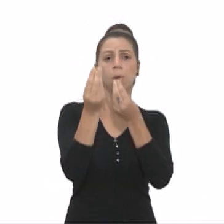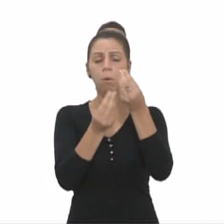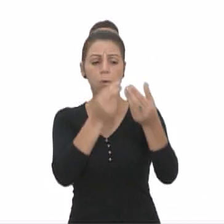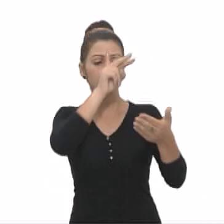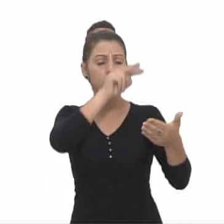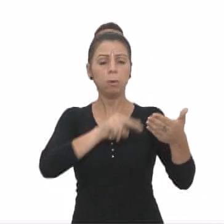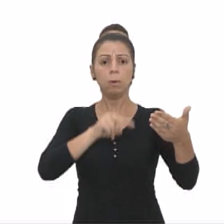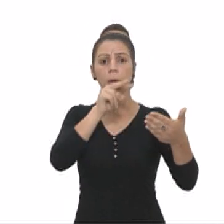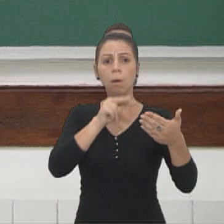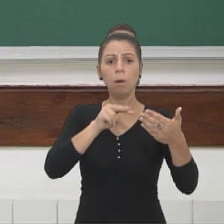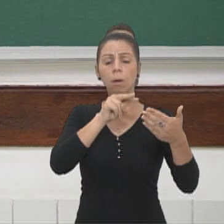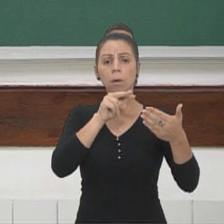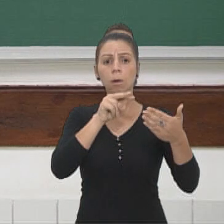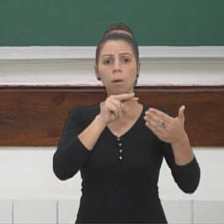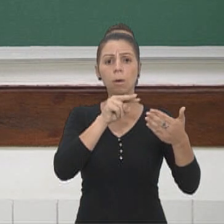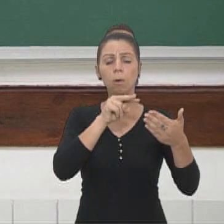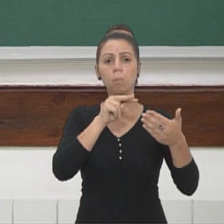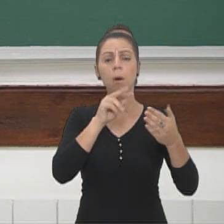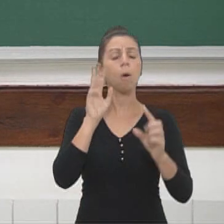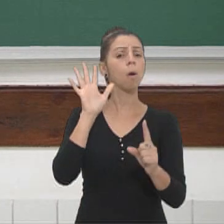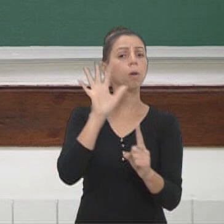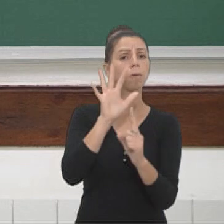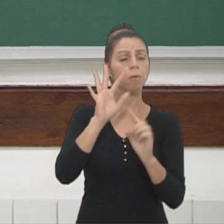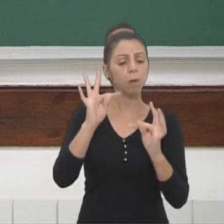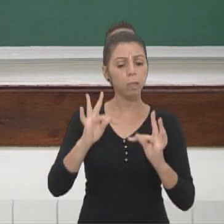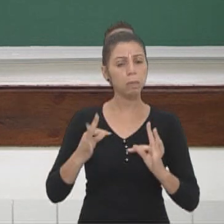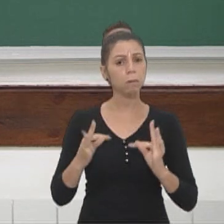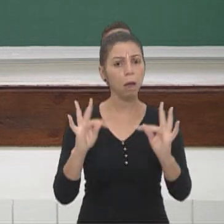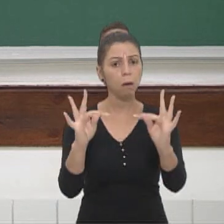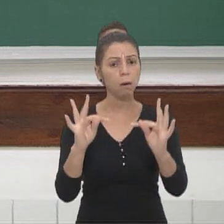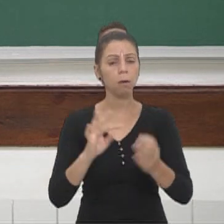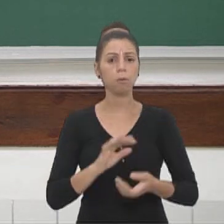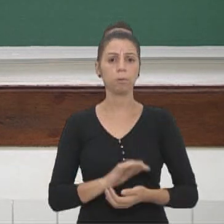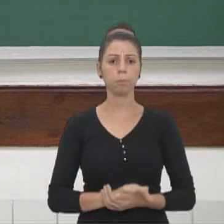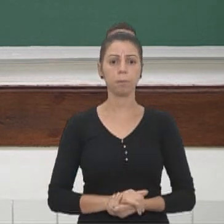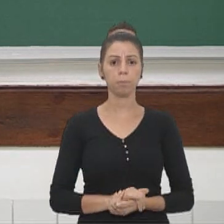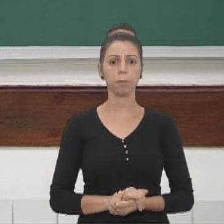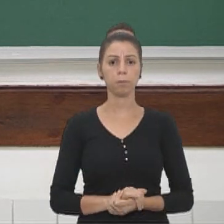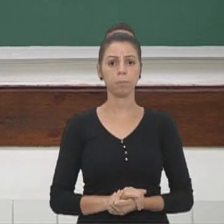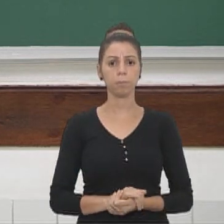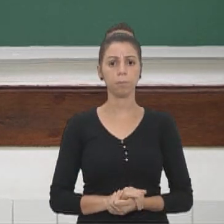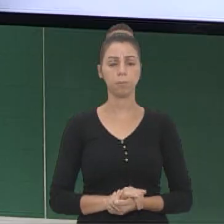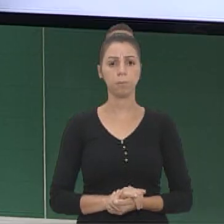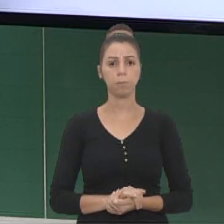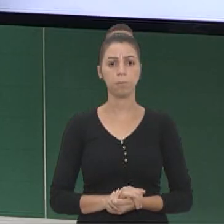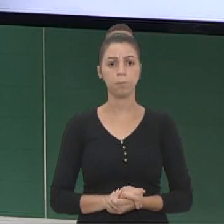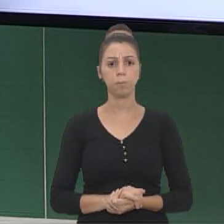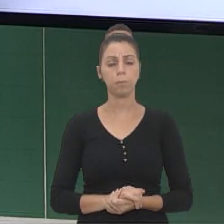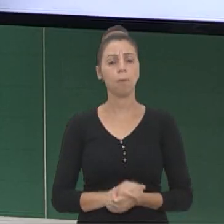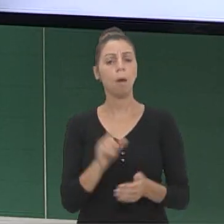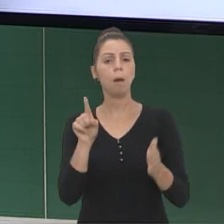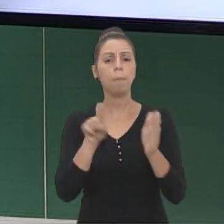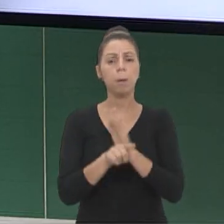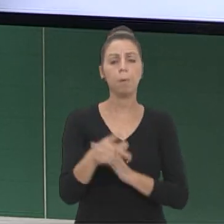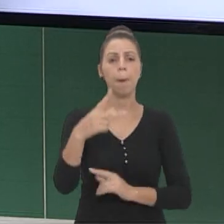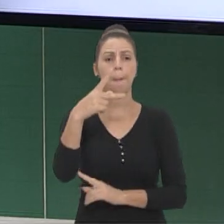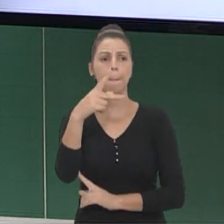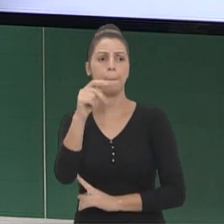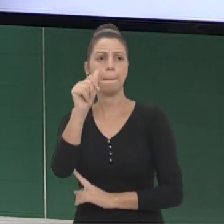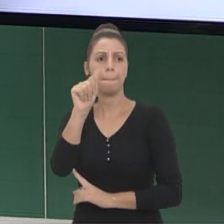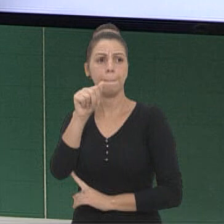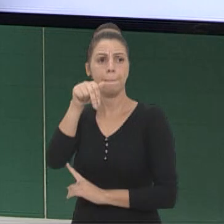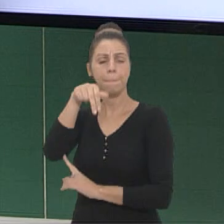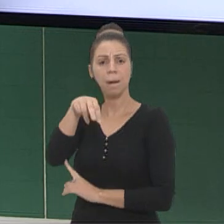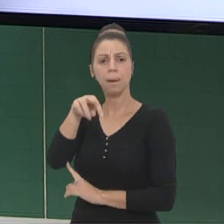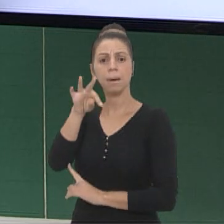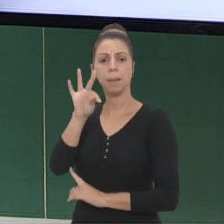visão tecnológica? Pantalhas, pantalhas, pantalhas. Olha só a perguntinha para vocês. Pantalhas. O que significa essa